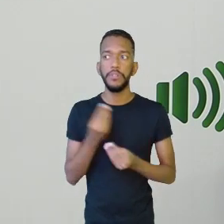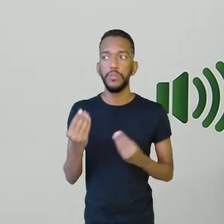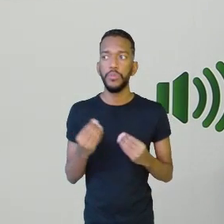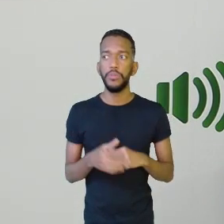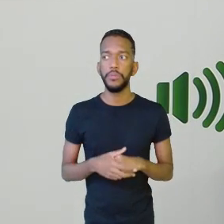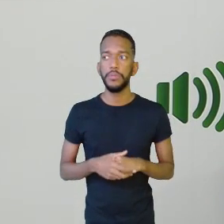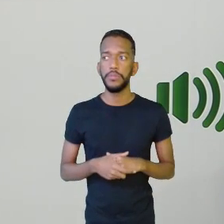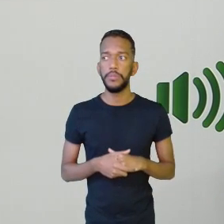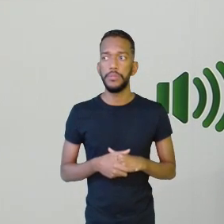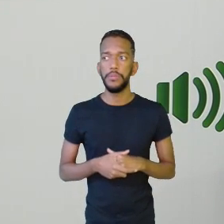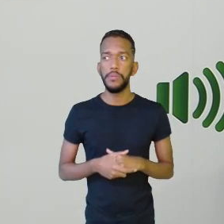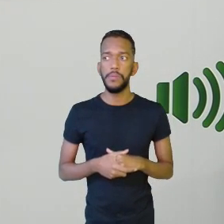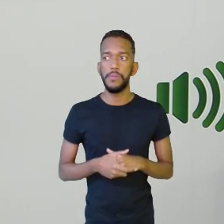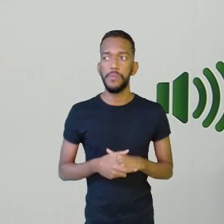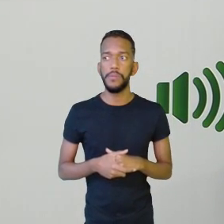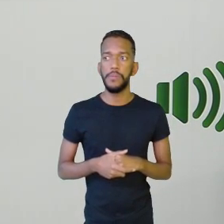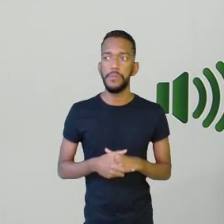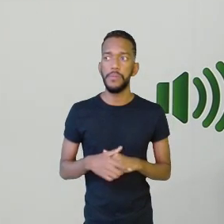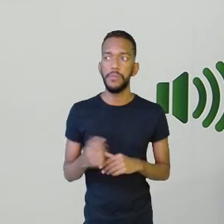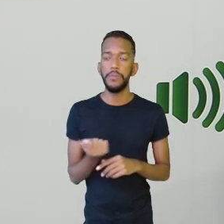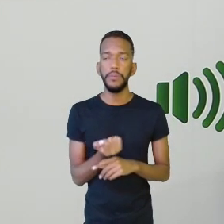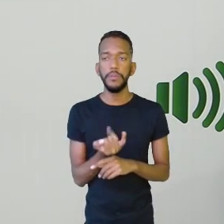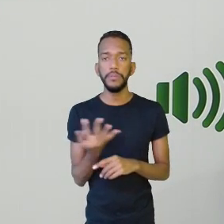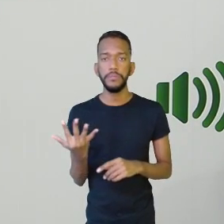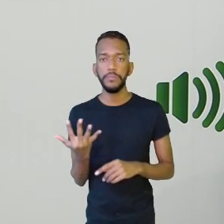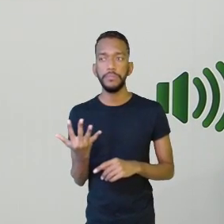Olha bem. Quantas partes